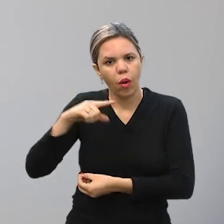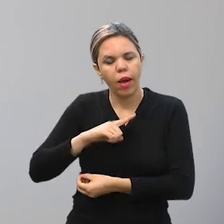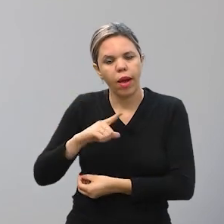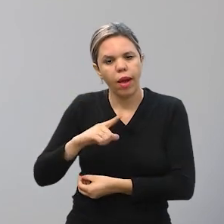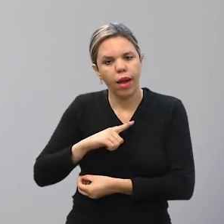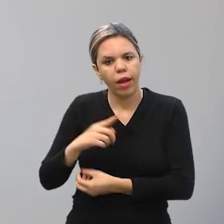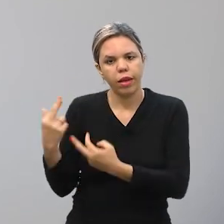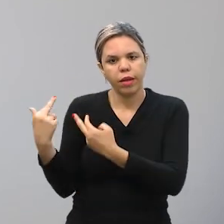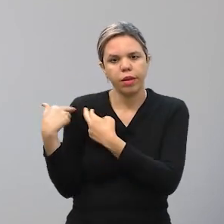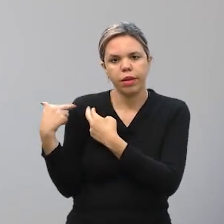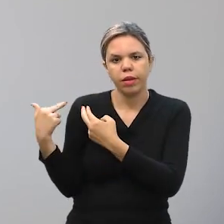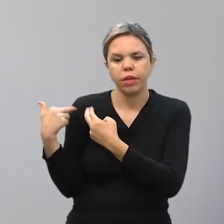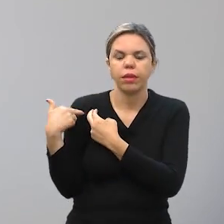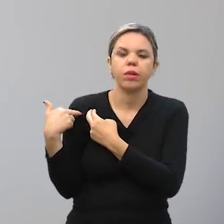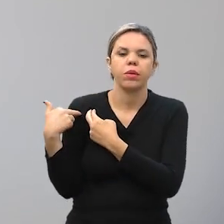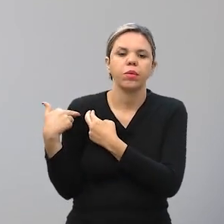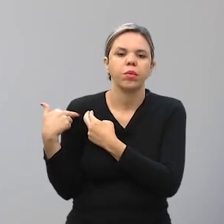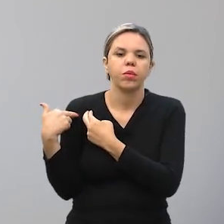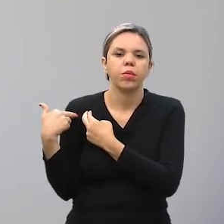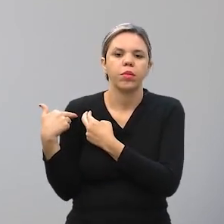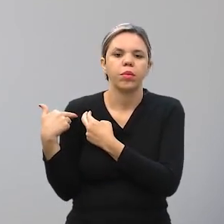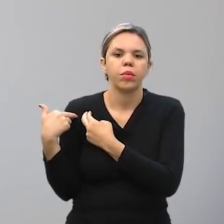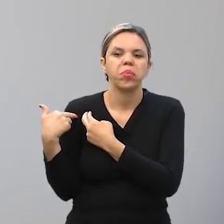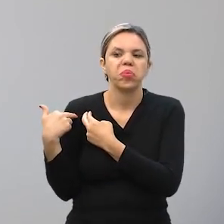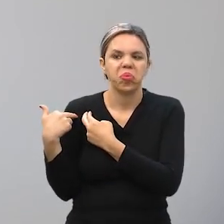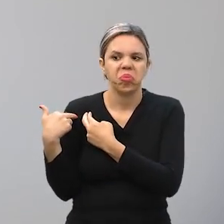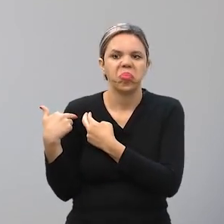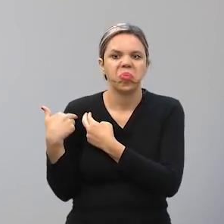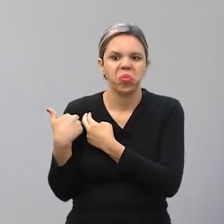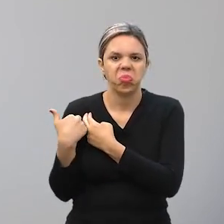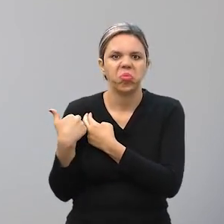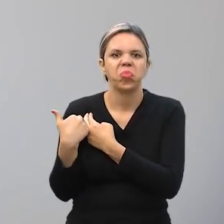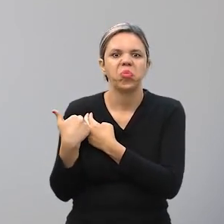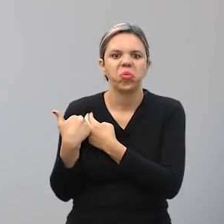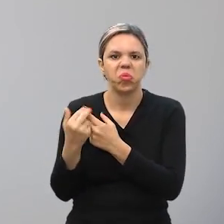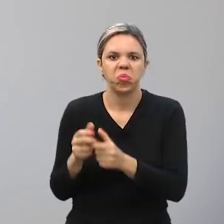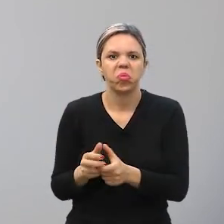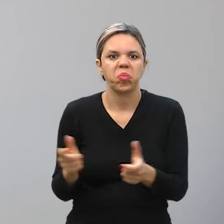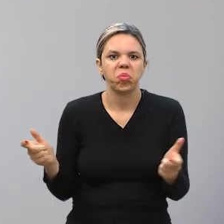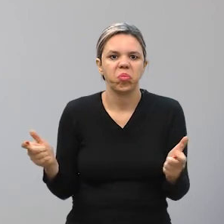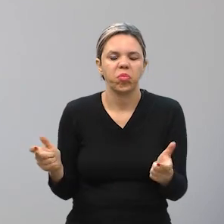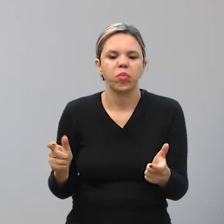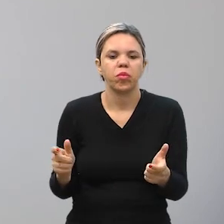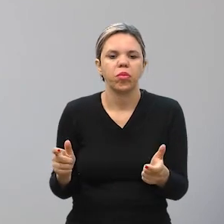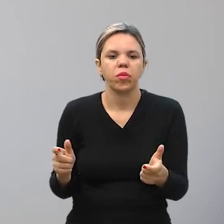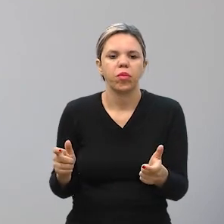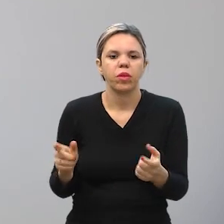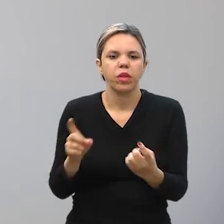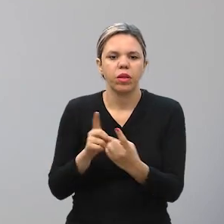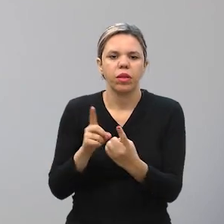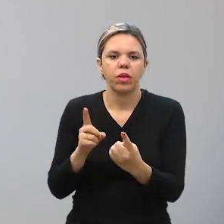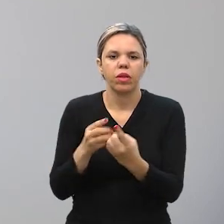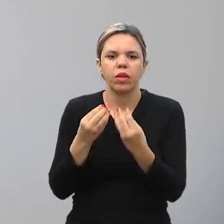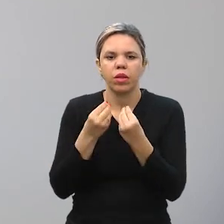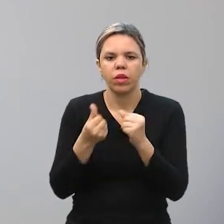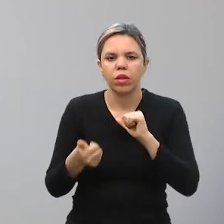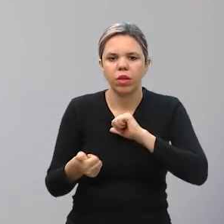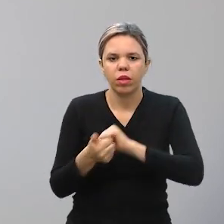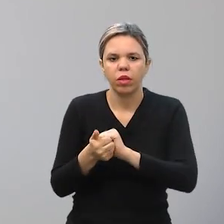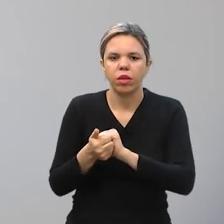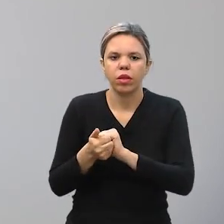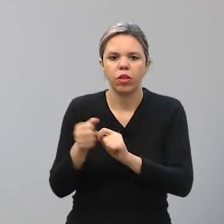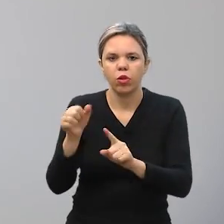a responsabilidade, a corresponsabilidade de pôr um serviço de qualidade, de